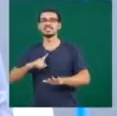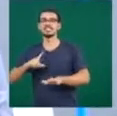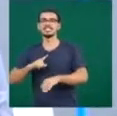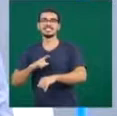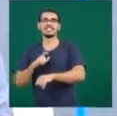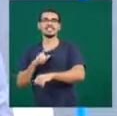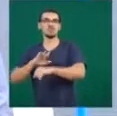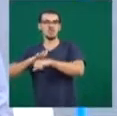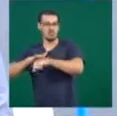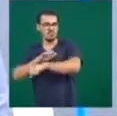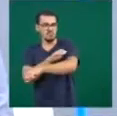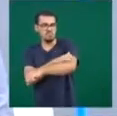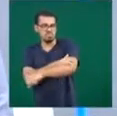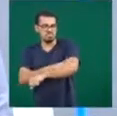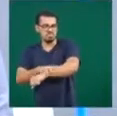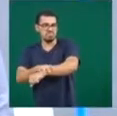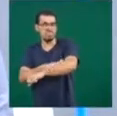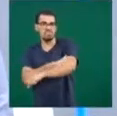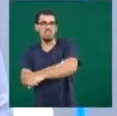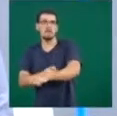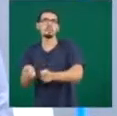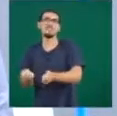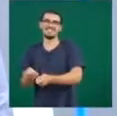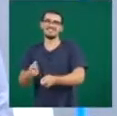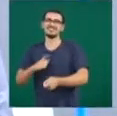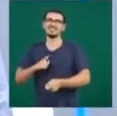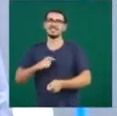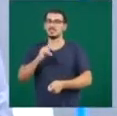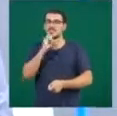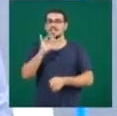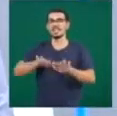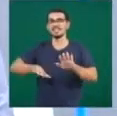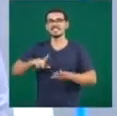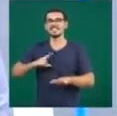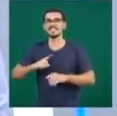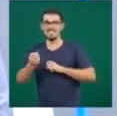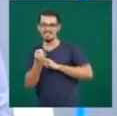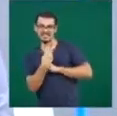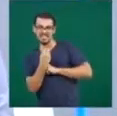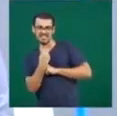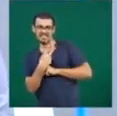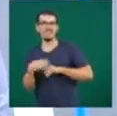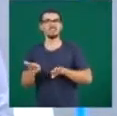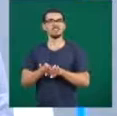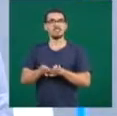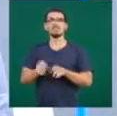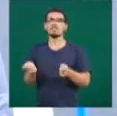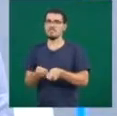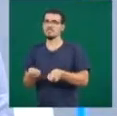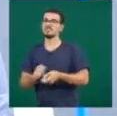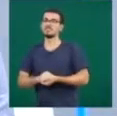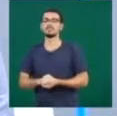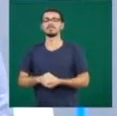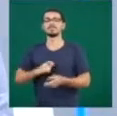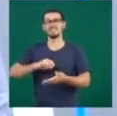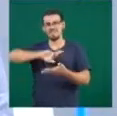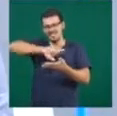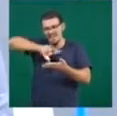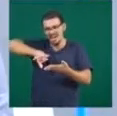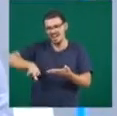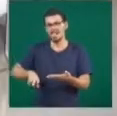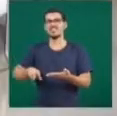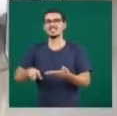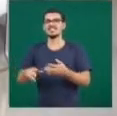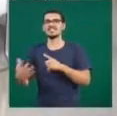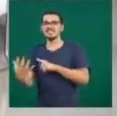também podem levar ao surgimento da doença da psoríase, por exemplo, infecções virais, bacterianas também. Então, existem algumas causas que podem levar ao surgimento da